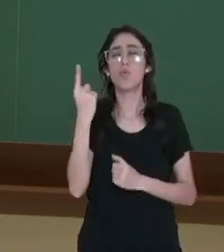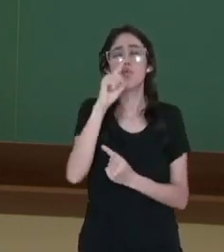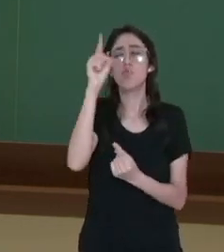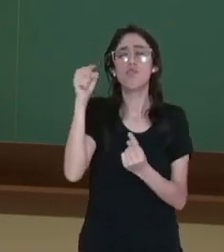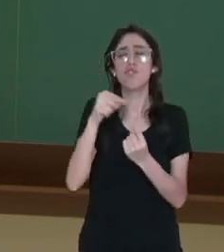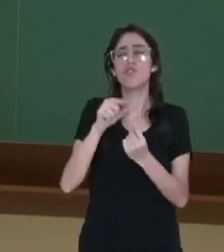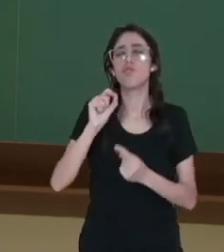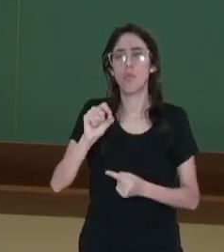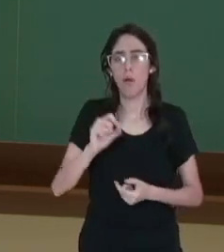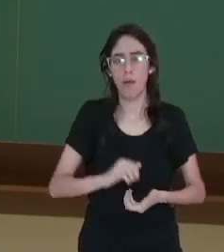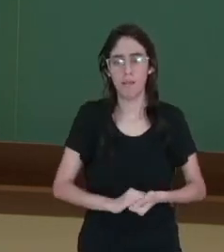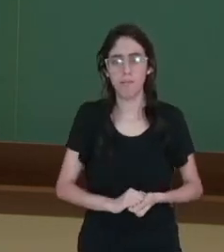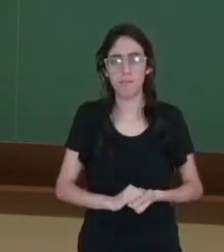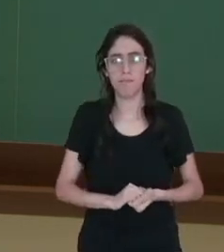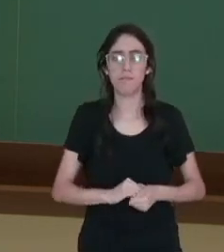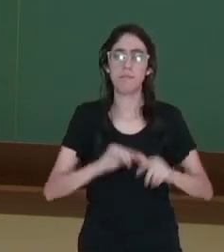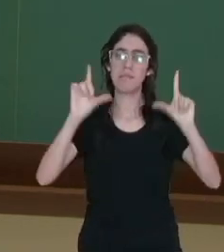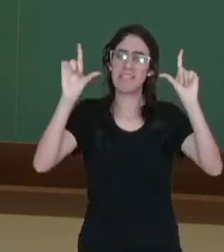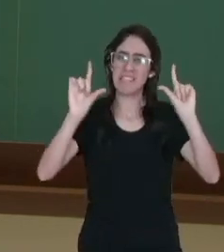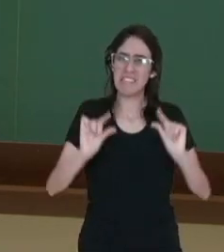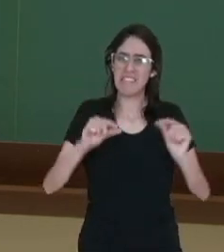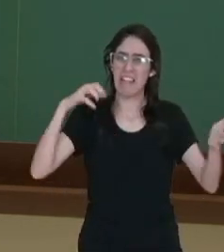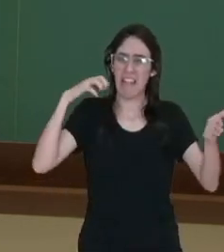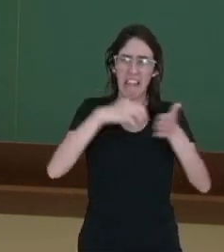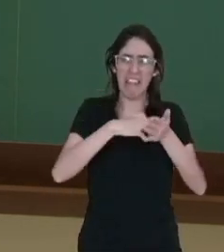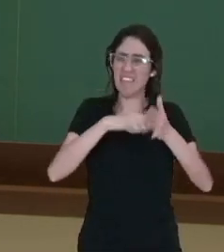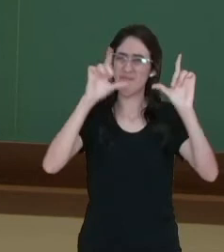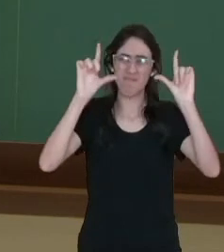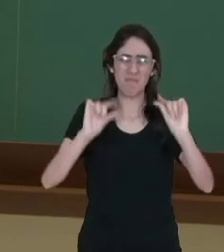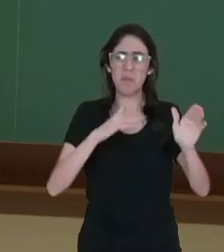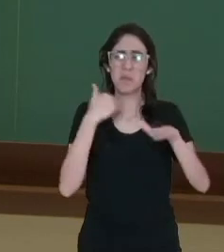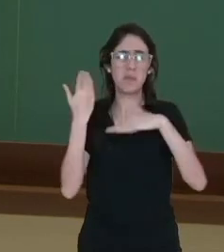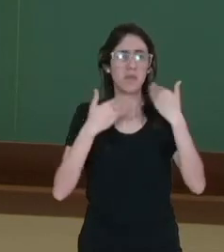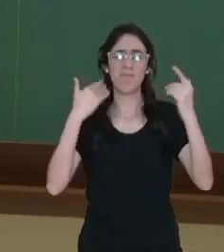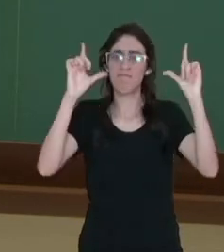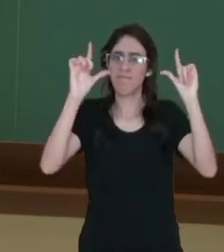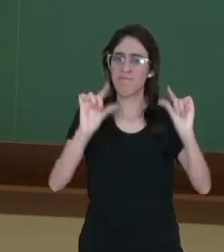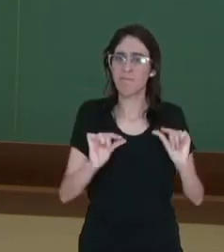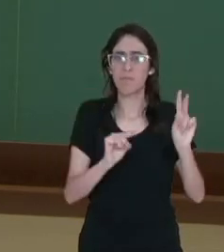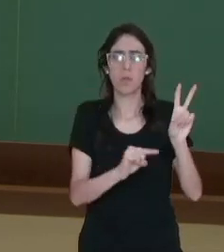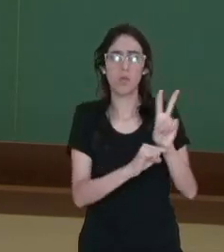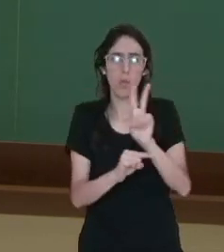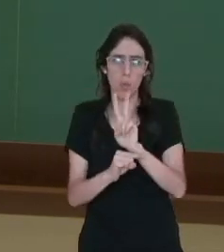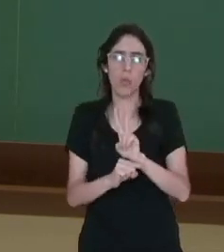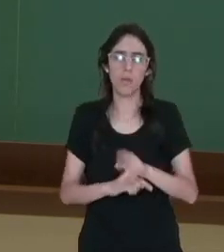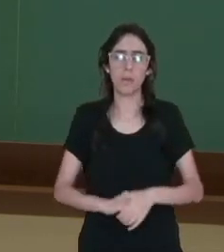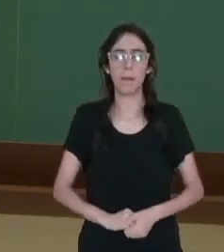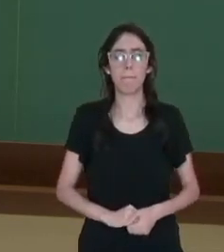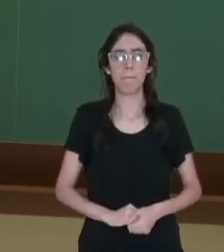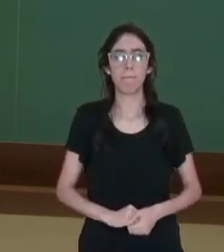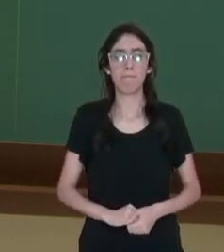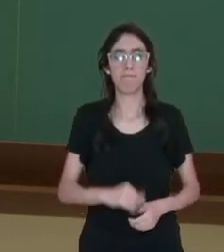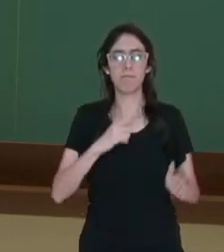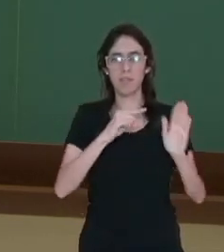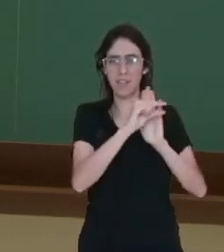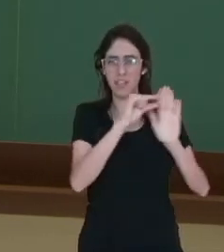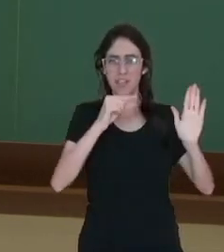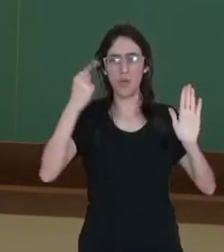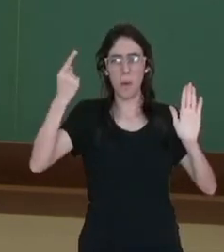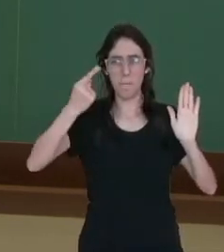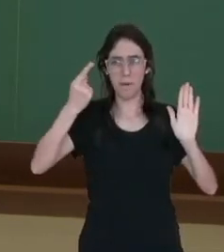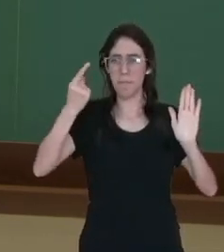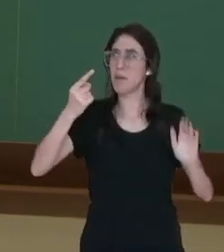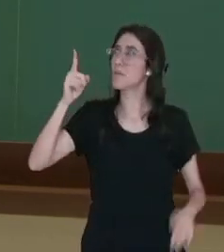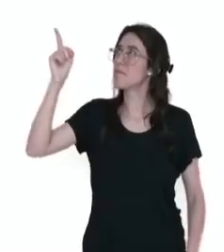inicial: diminuir o número de acidentes e de vítimas desses acidentes de trânsito. O artigo 1º, no seu